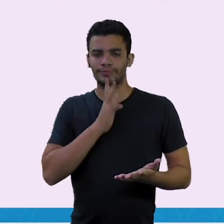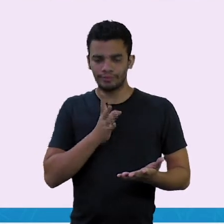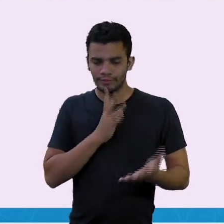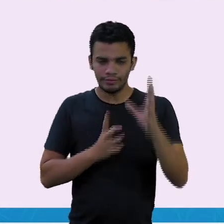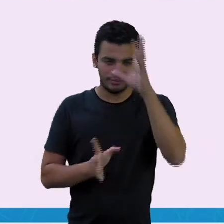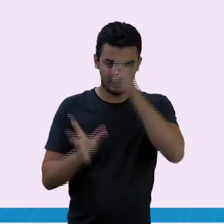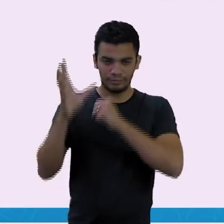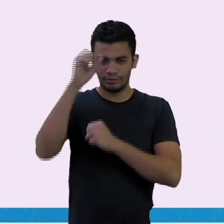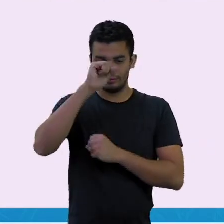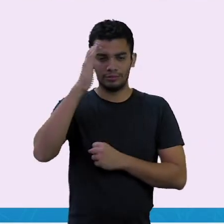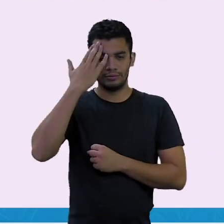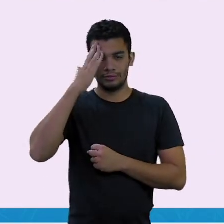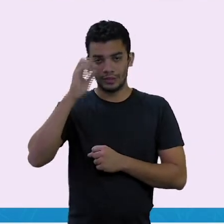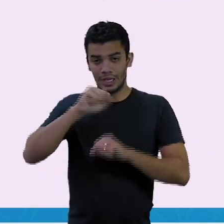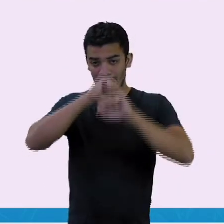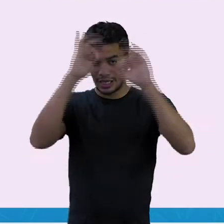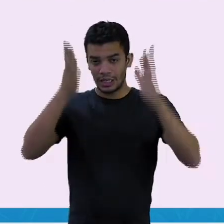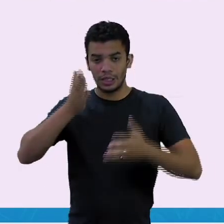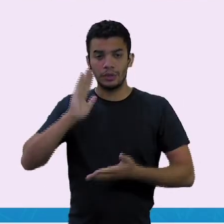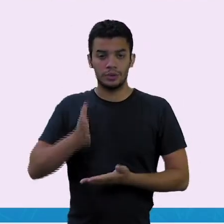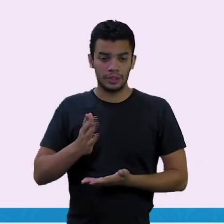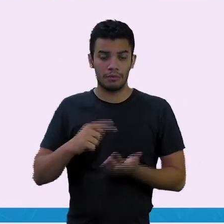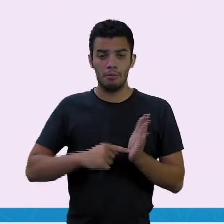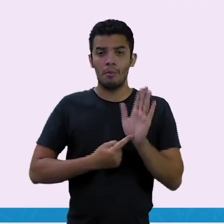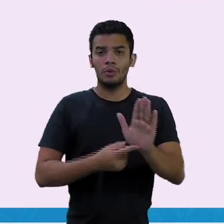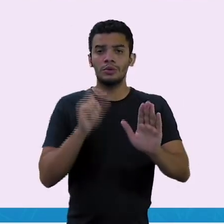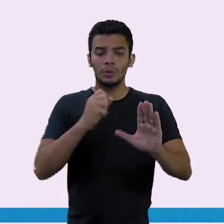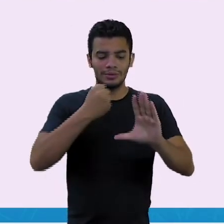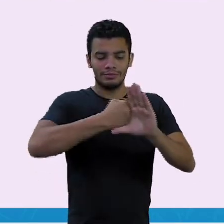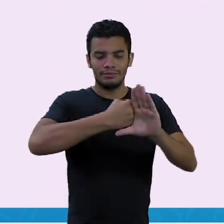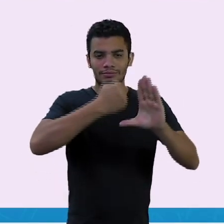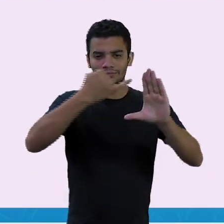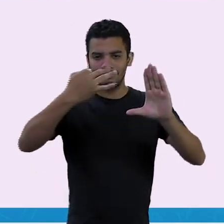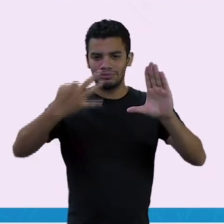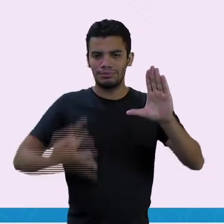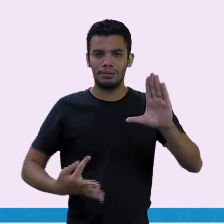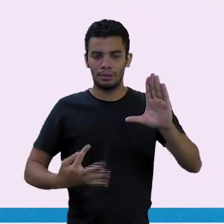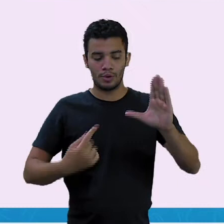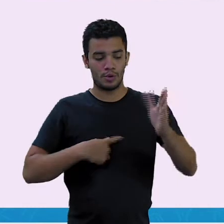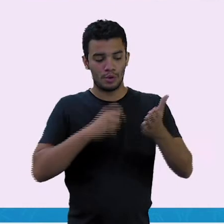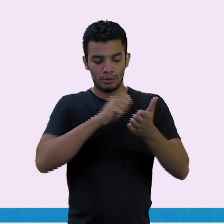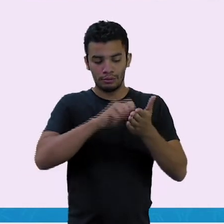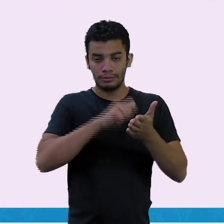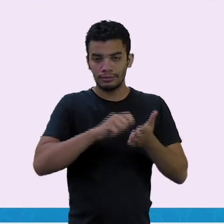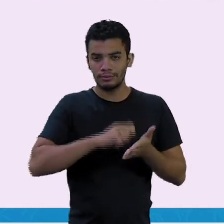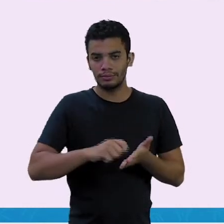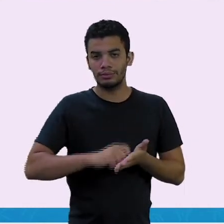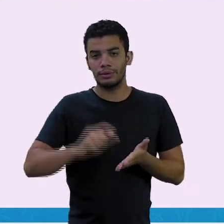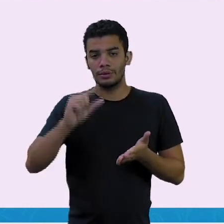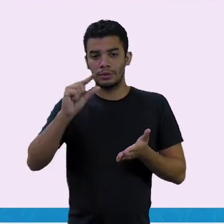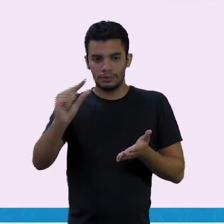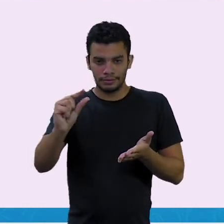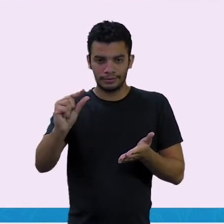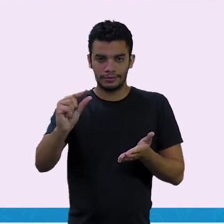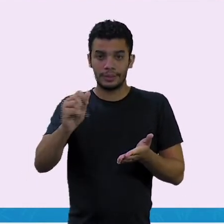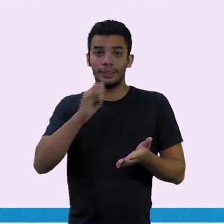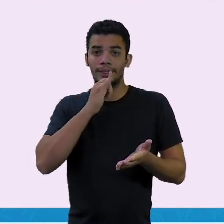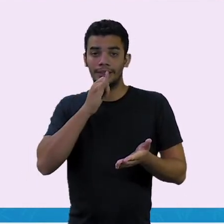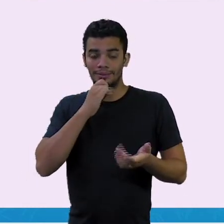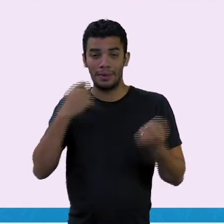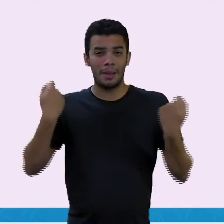as características, que foi o que eu citei aqui para vocês. As características são textos breves e